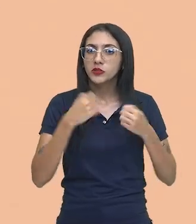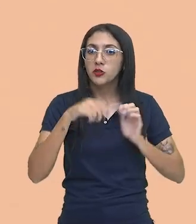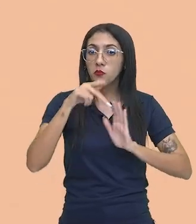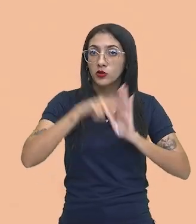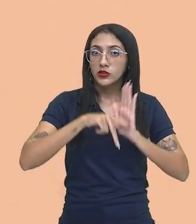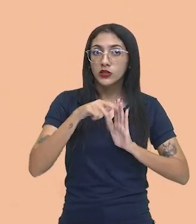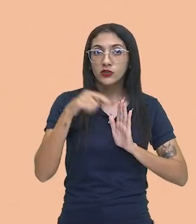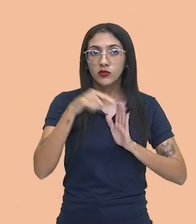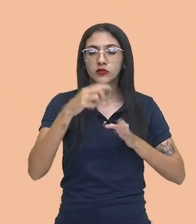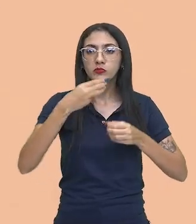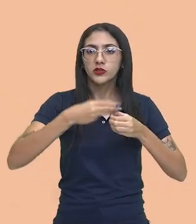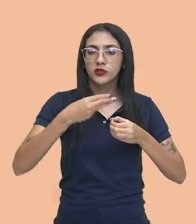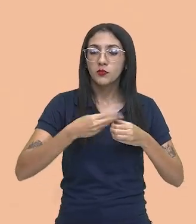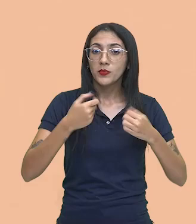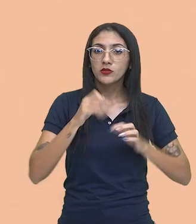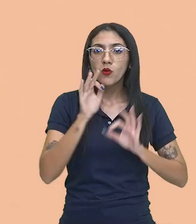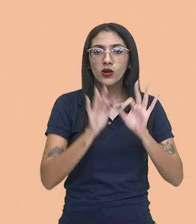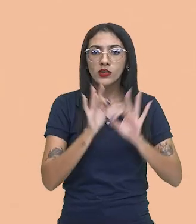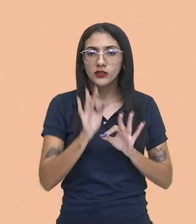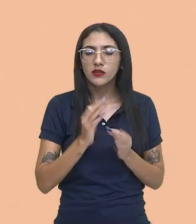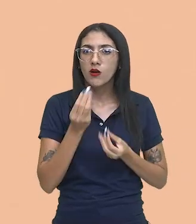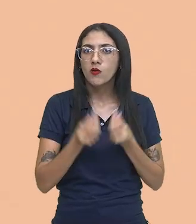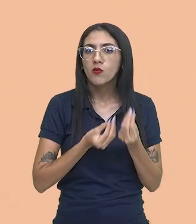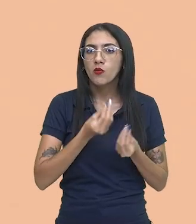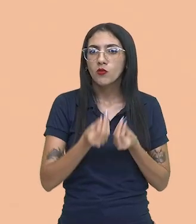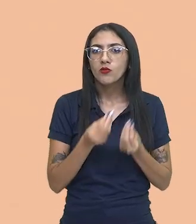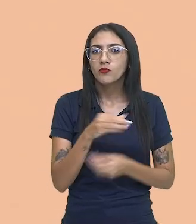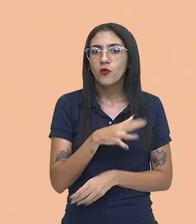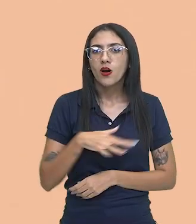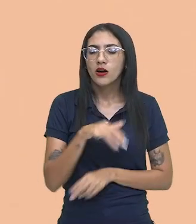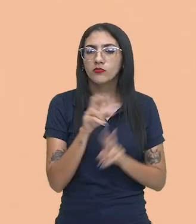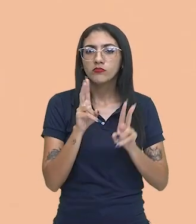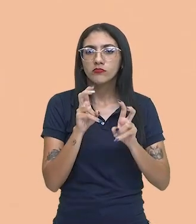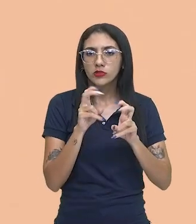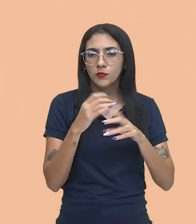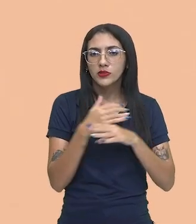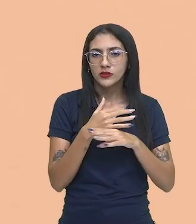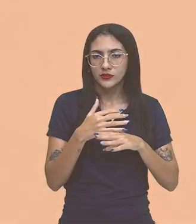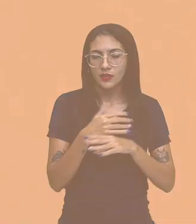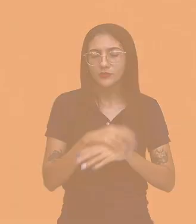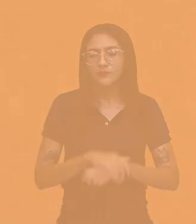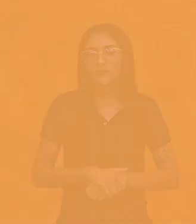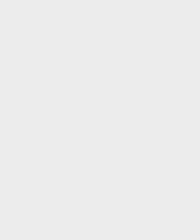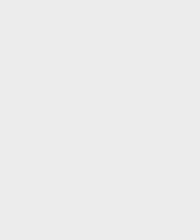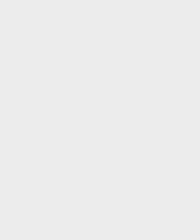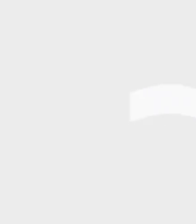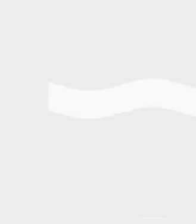Então aquele município organiza como é que vai ser ordenada a questão urbana nessa cidade.